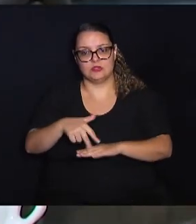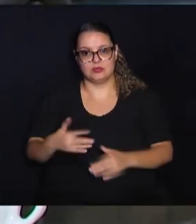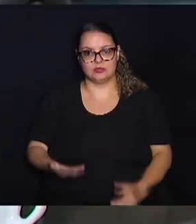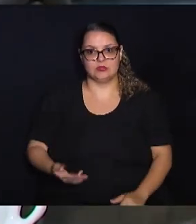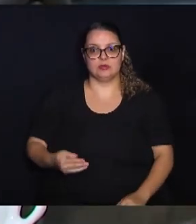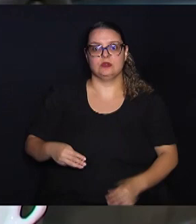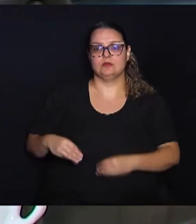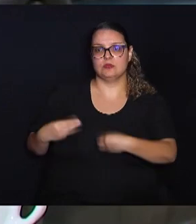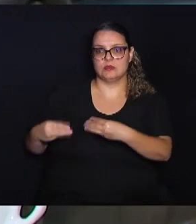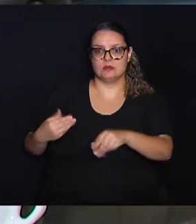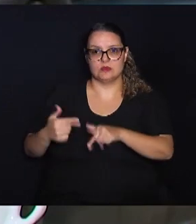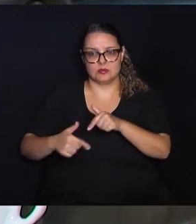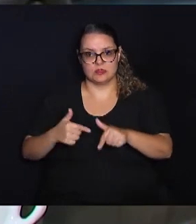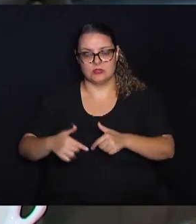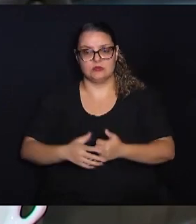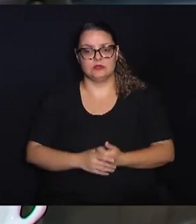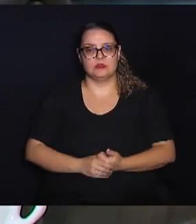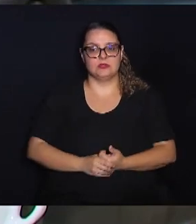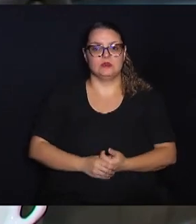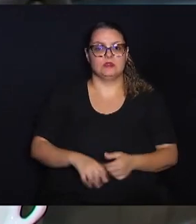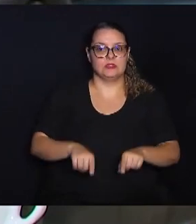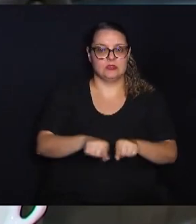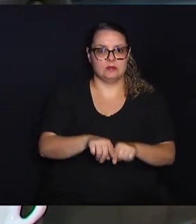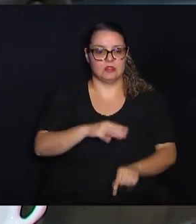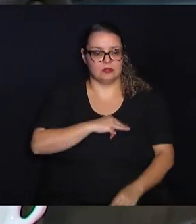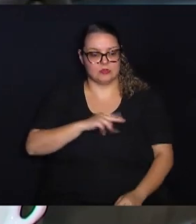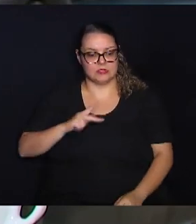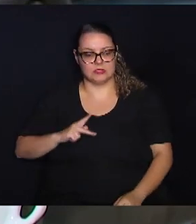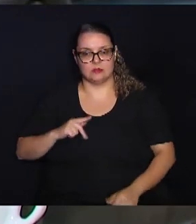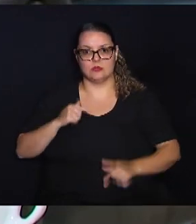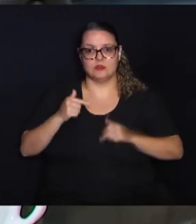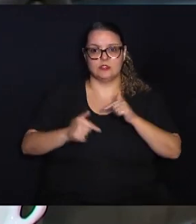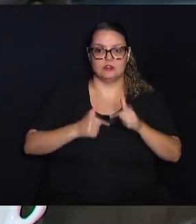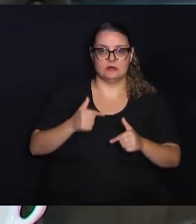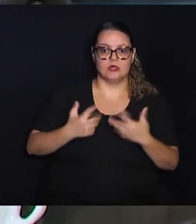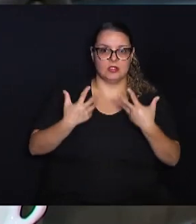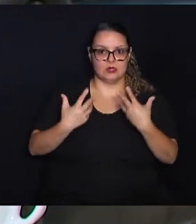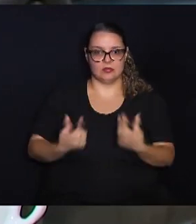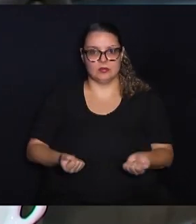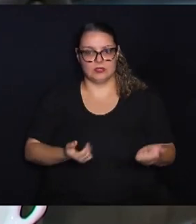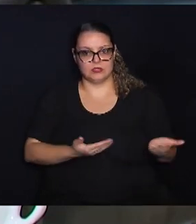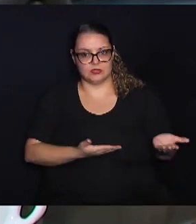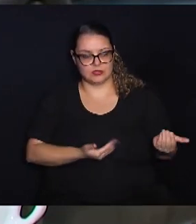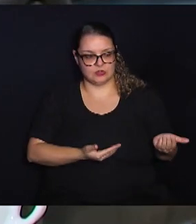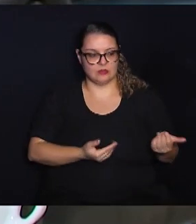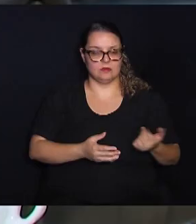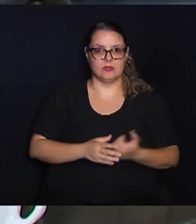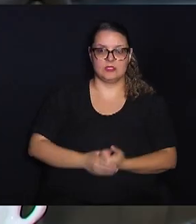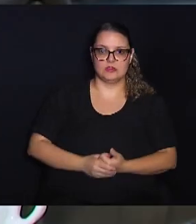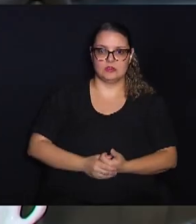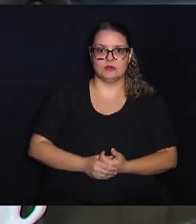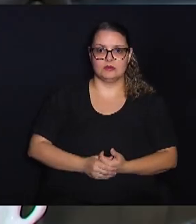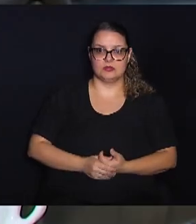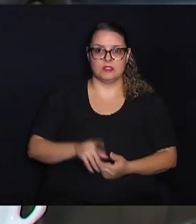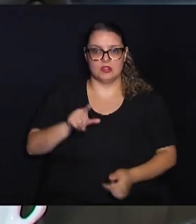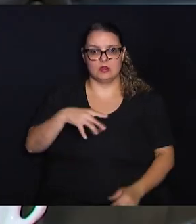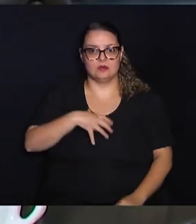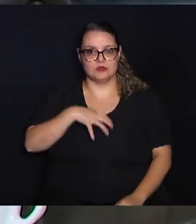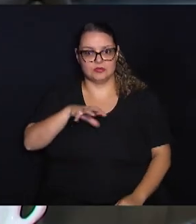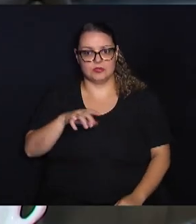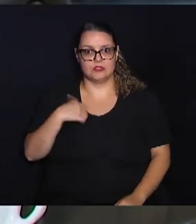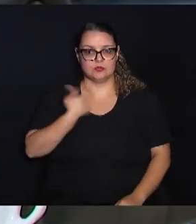do Trabalho e também do Ministério Público do Trabalho para receber jovens e é uma forma também de